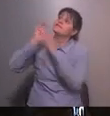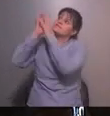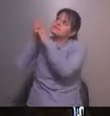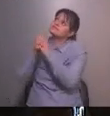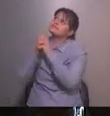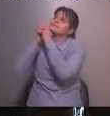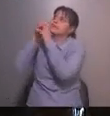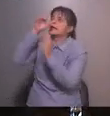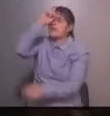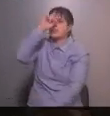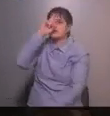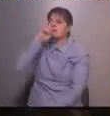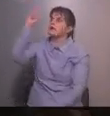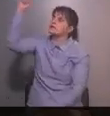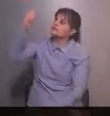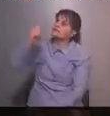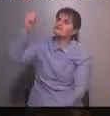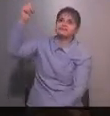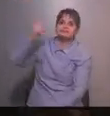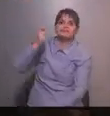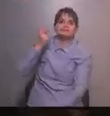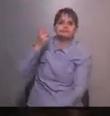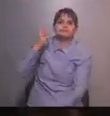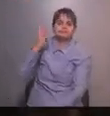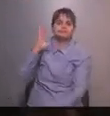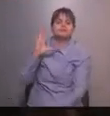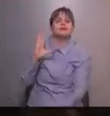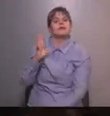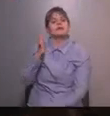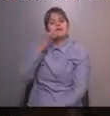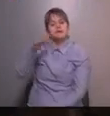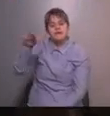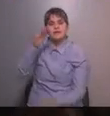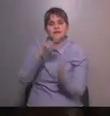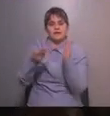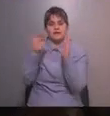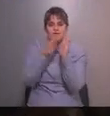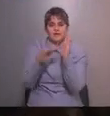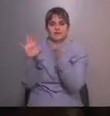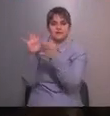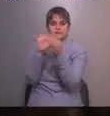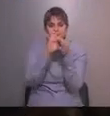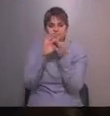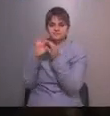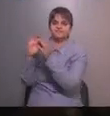aparições neste lugar, cantemos com o coro o Ave de Fátima.